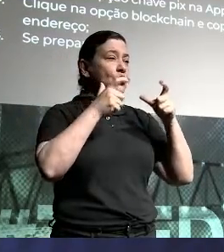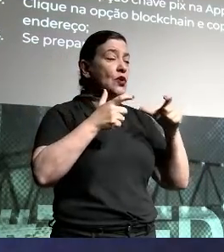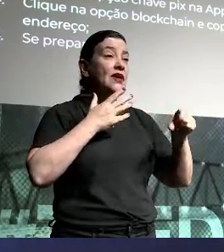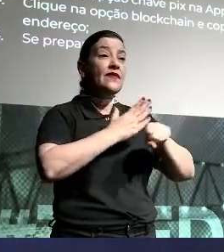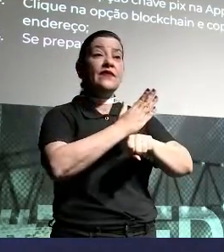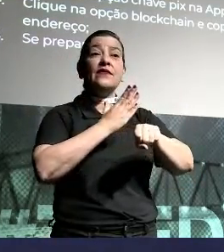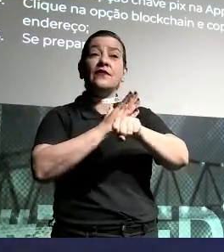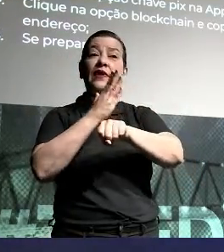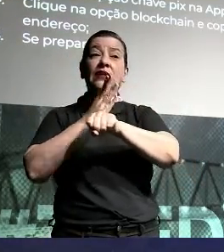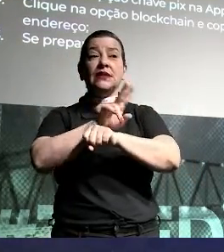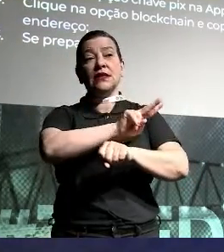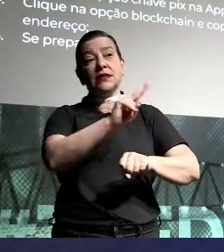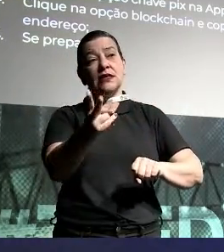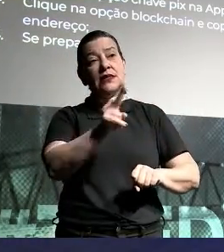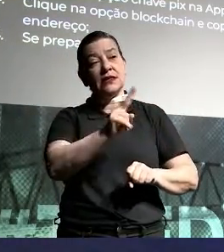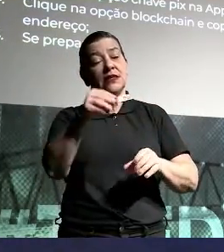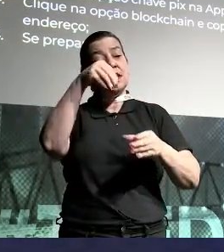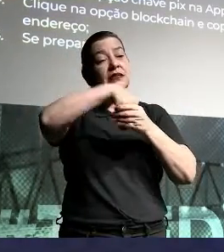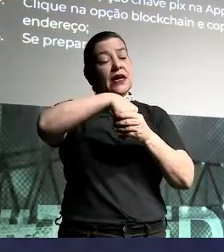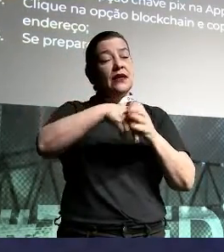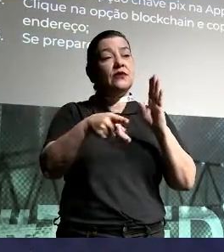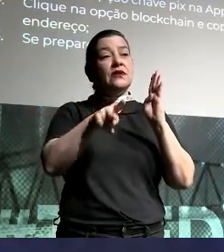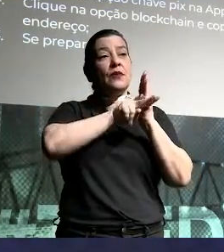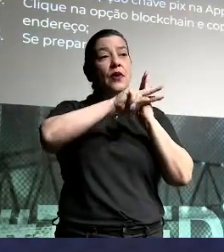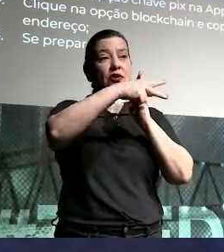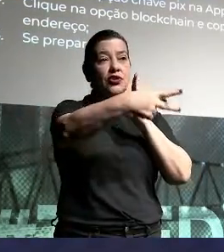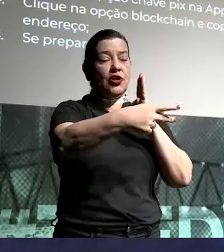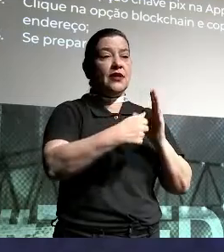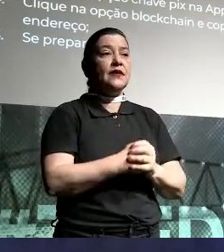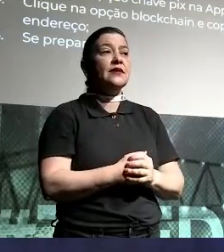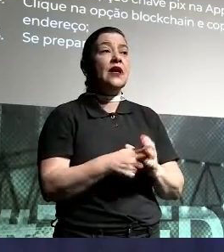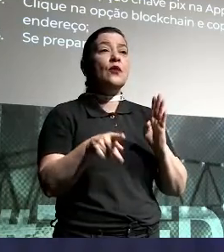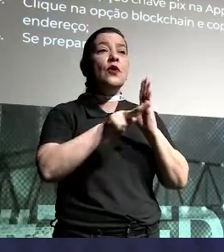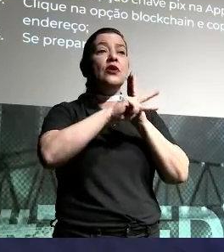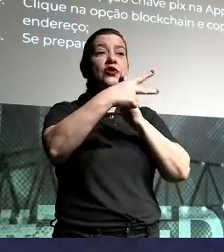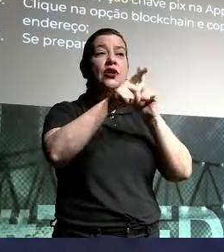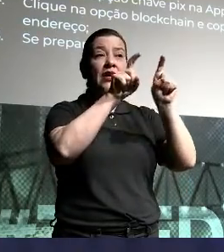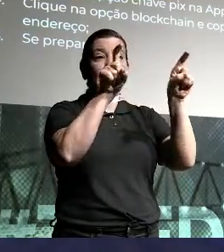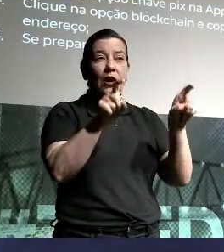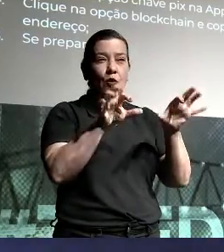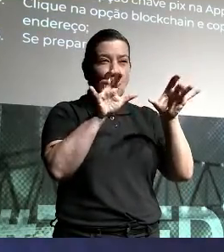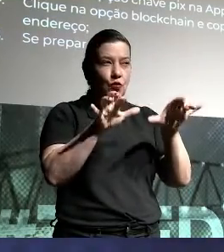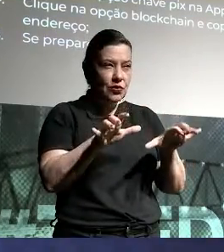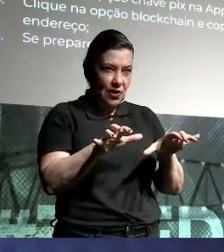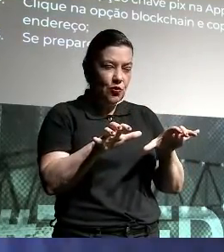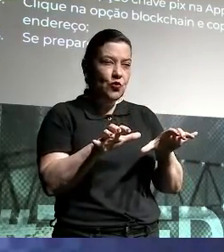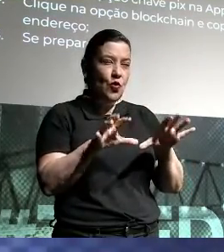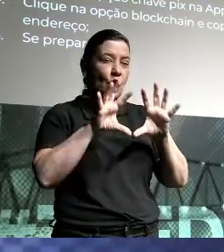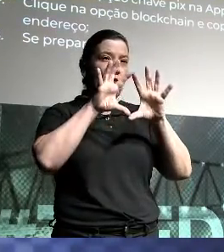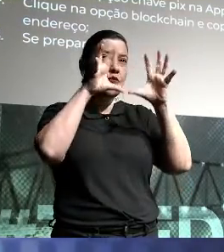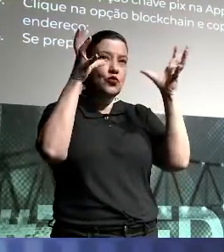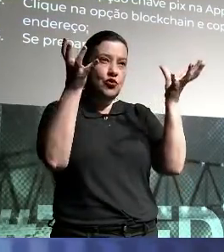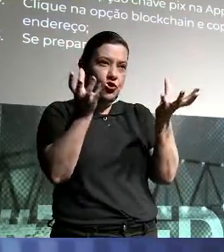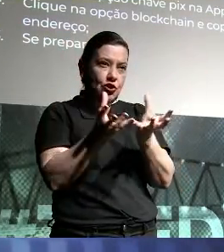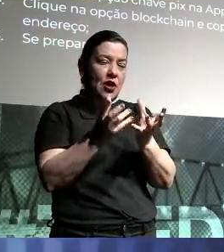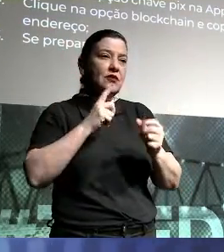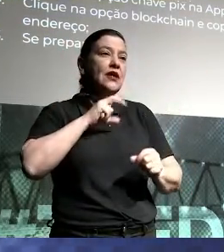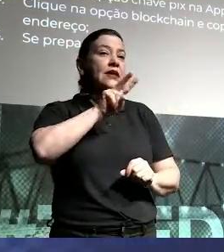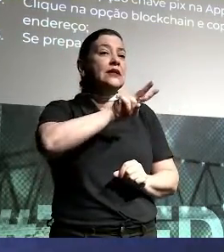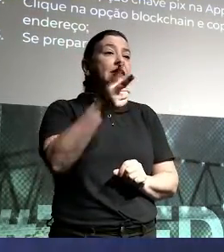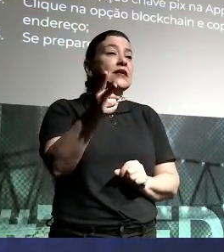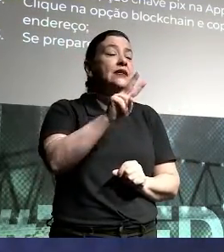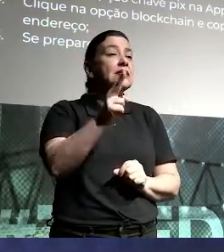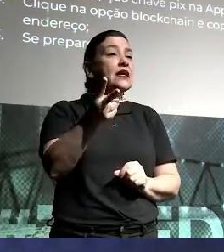validando as transações que estão acontecendo na blockchain. Tá? Então, a blockchain é um computador global, onde a gente tem transações